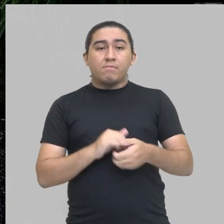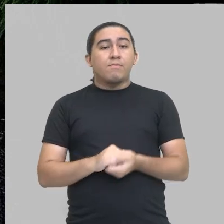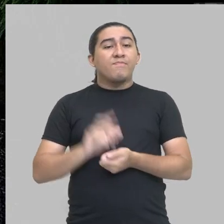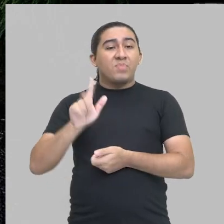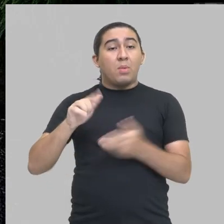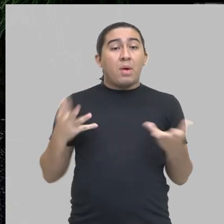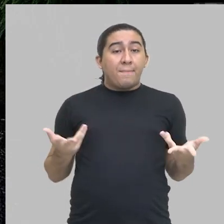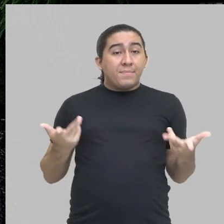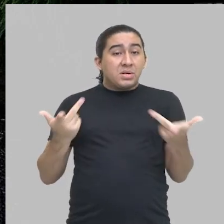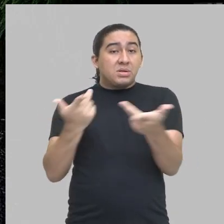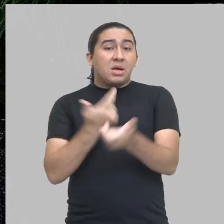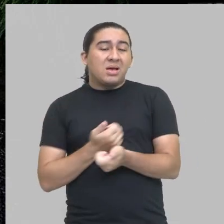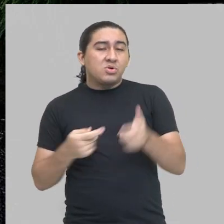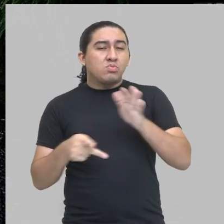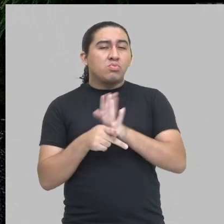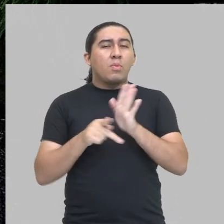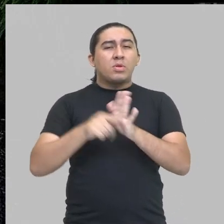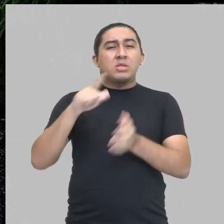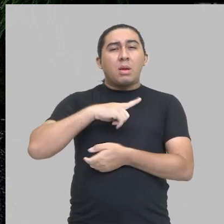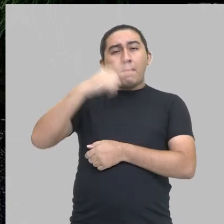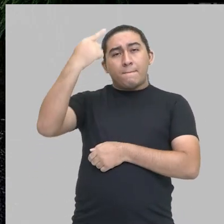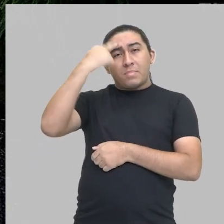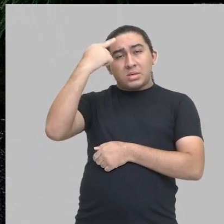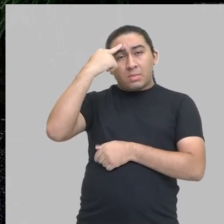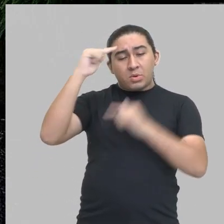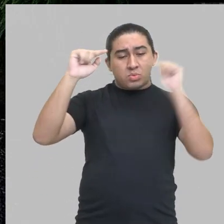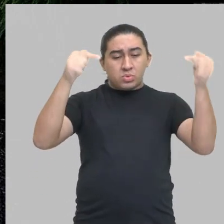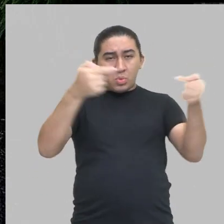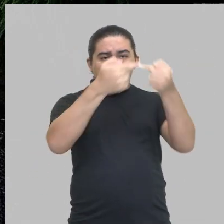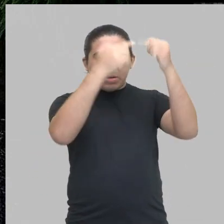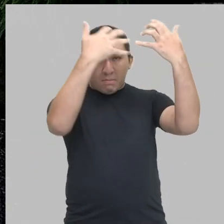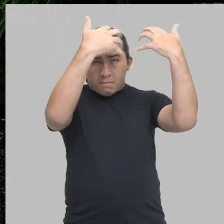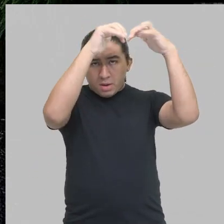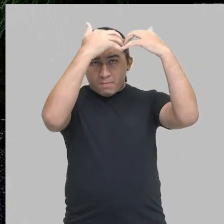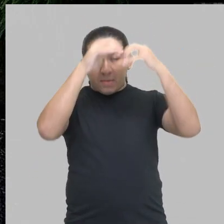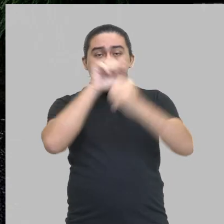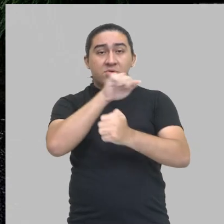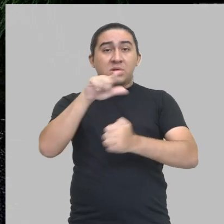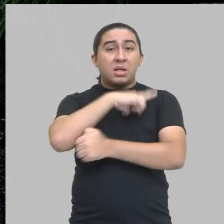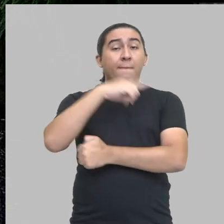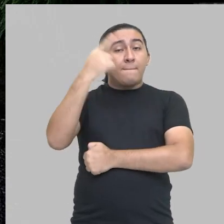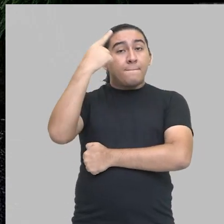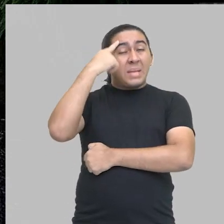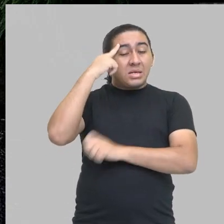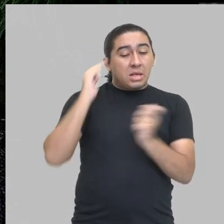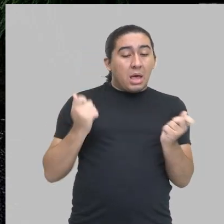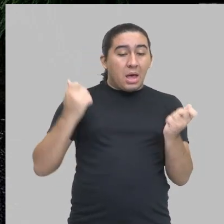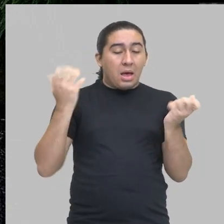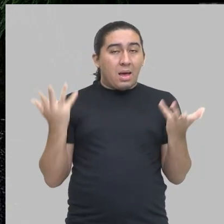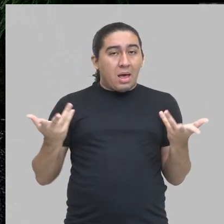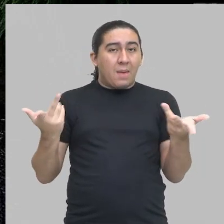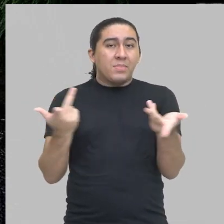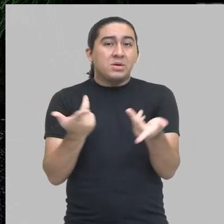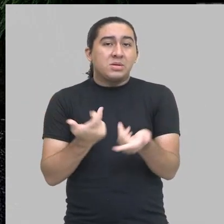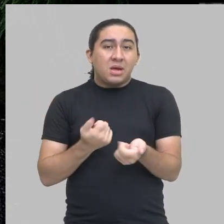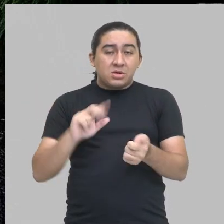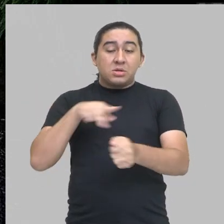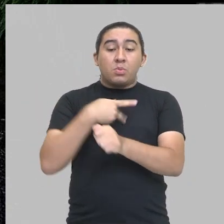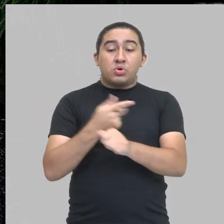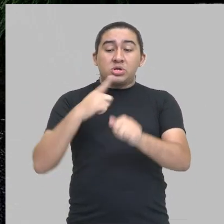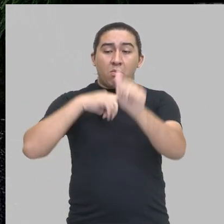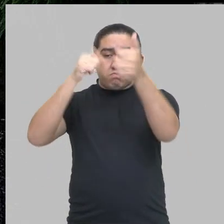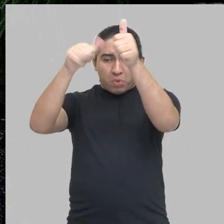uma habilidade, então, a partir desse raciocínio lógico, você vai criar essa habilidade para avaliar, para